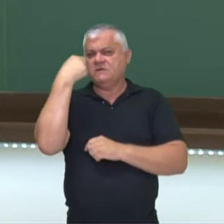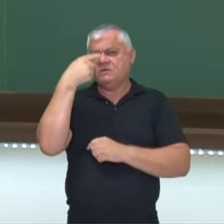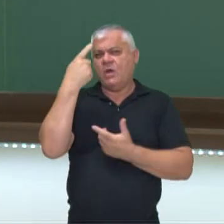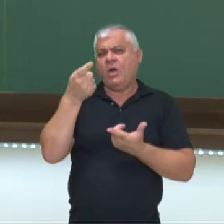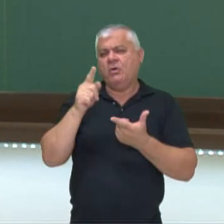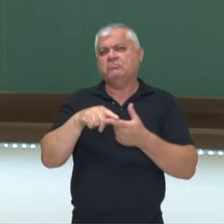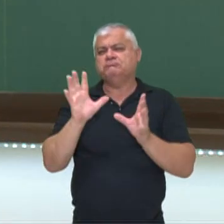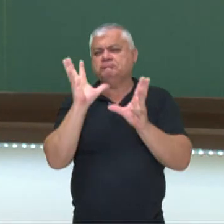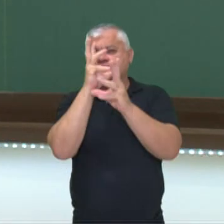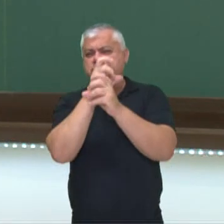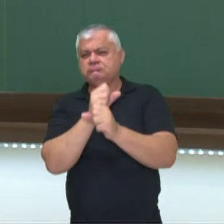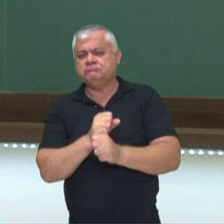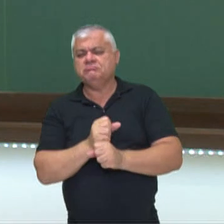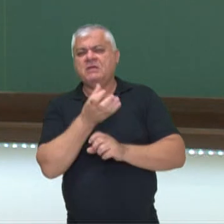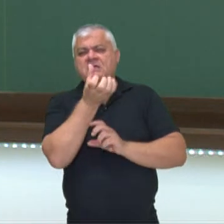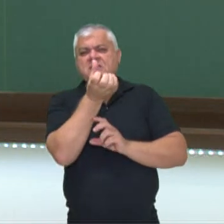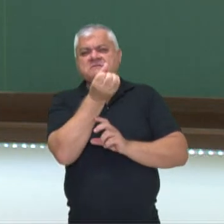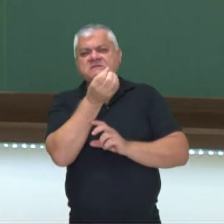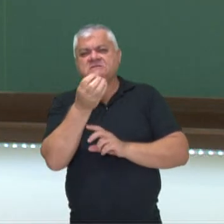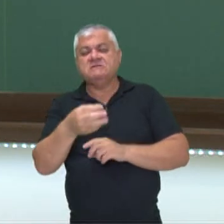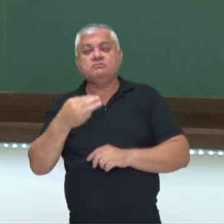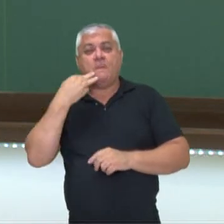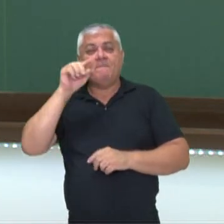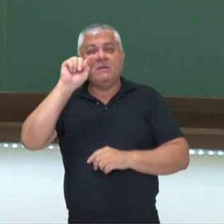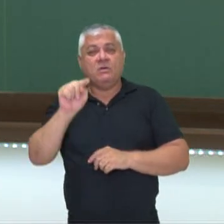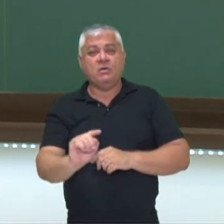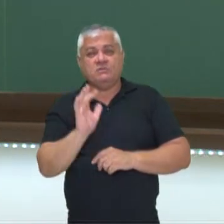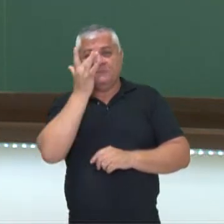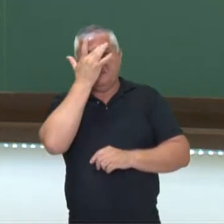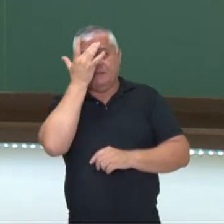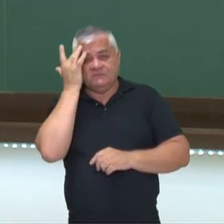média 600 milhões no mundo, elas não sabem